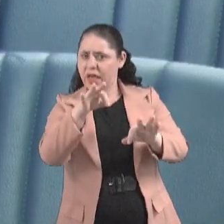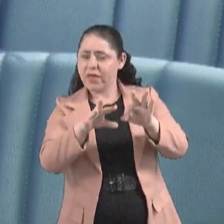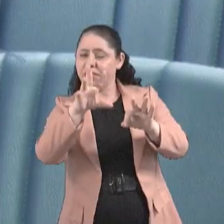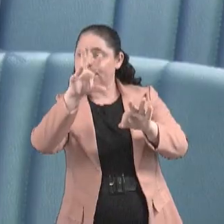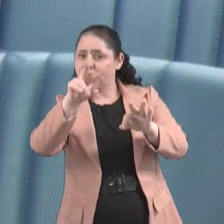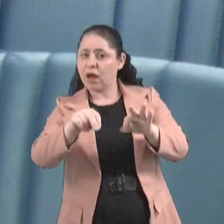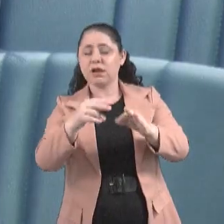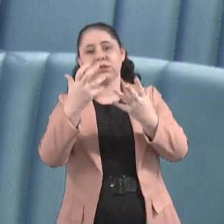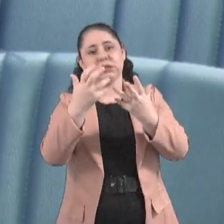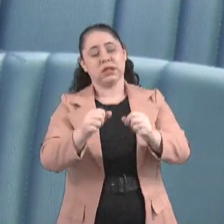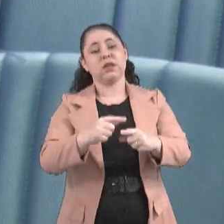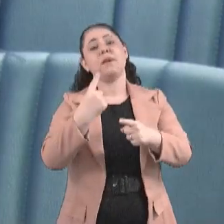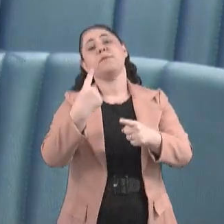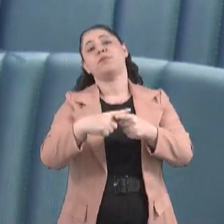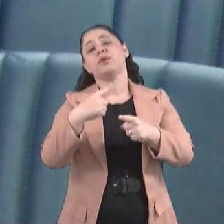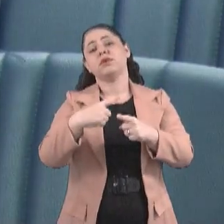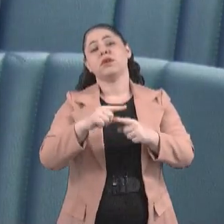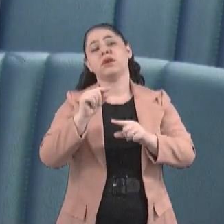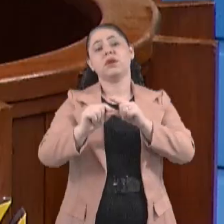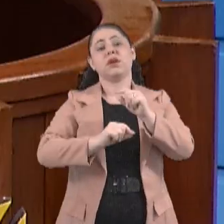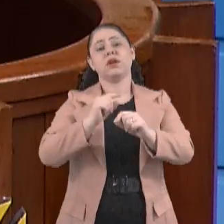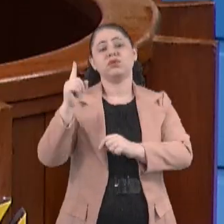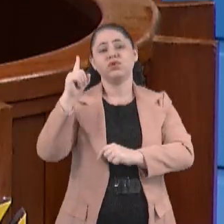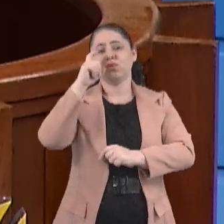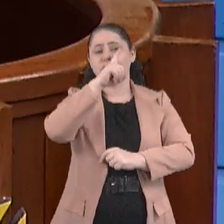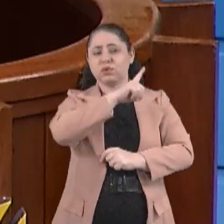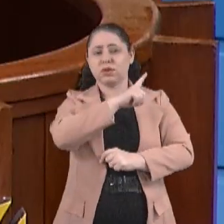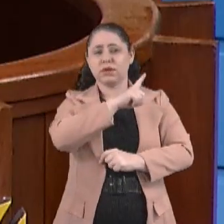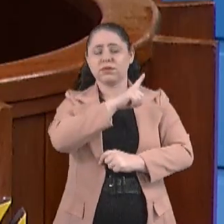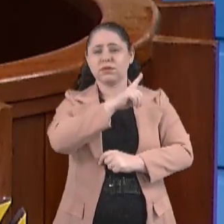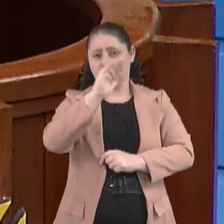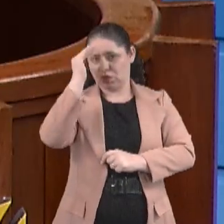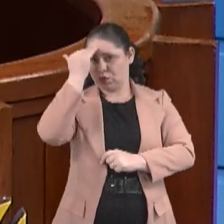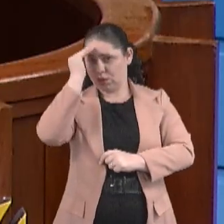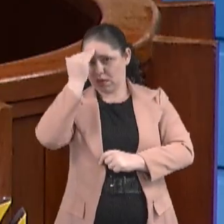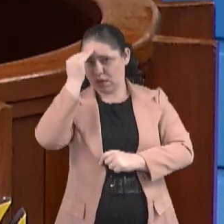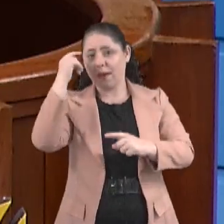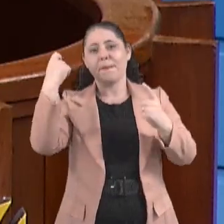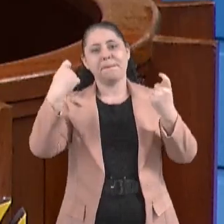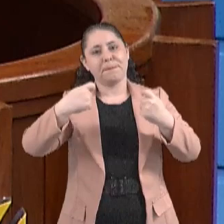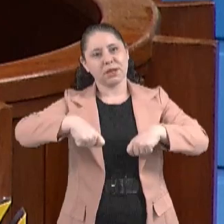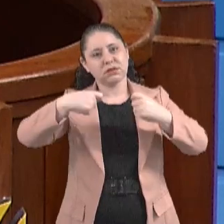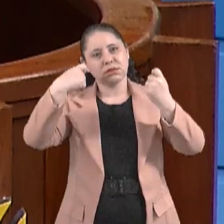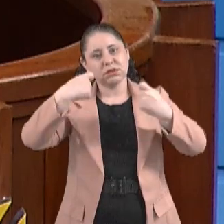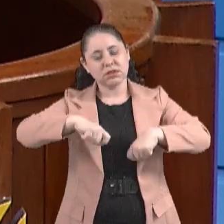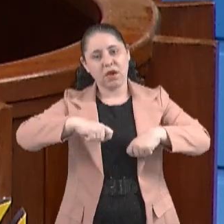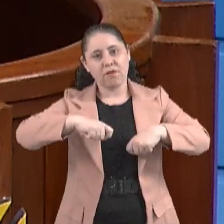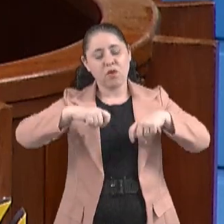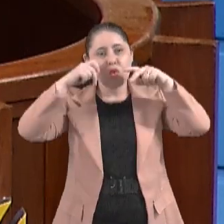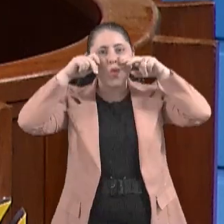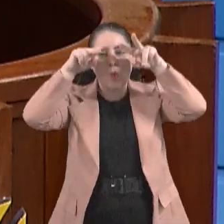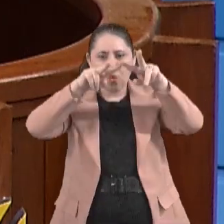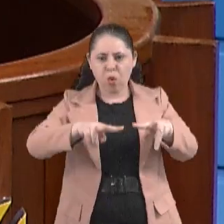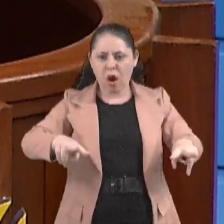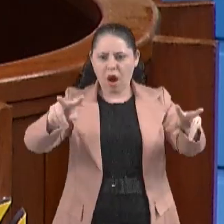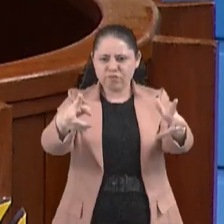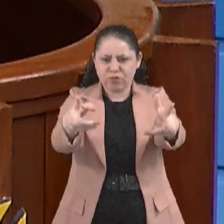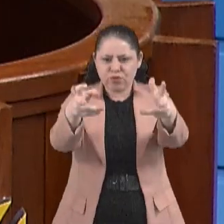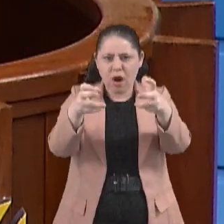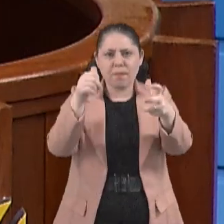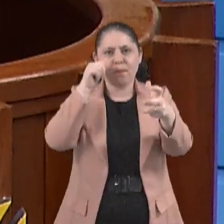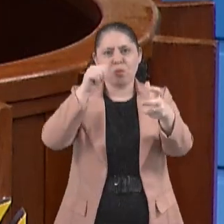essa legislação, justamente pela dificuldade de compreender a necessidade de enxergar as mulheres